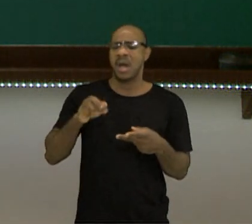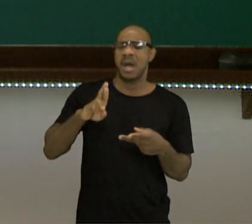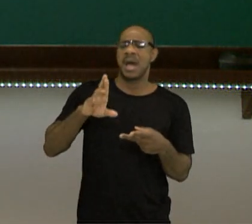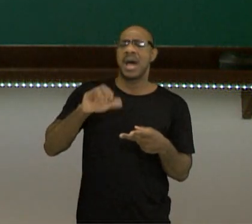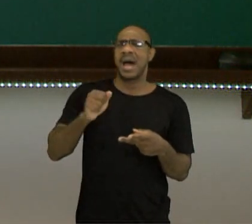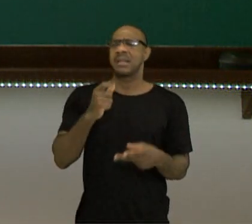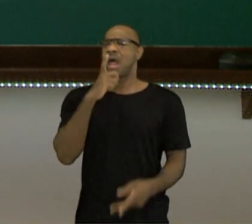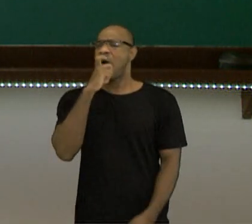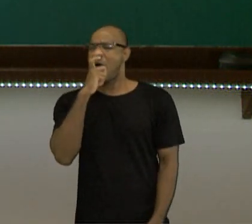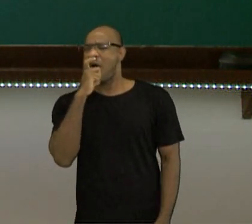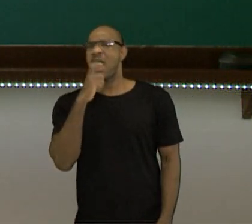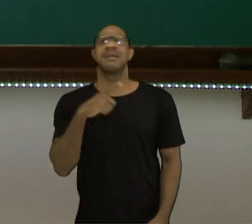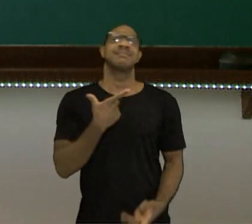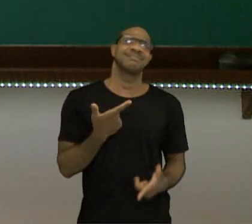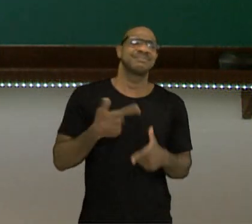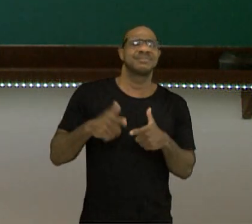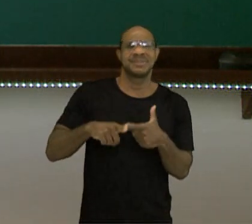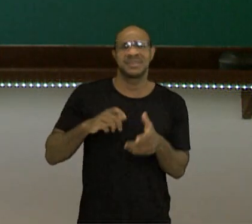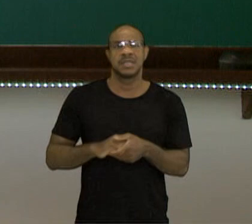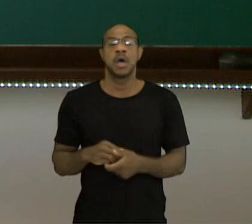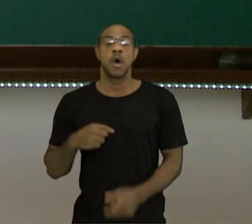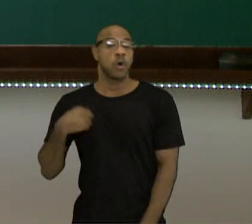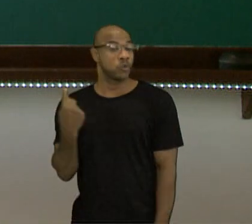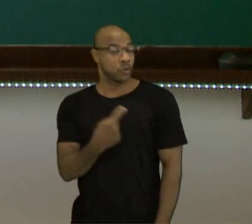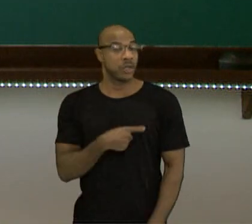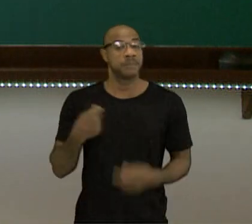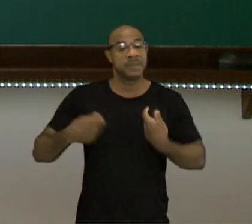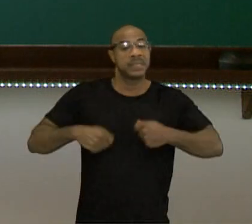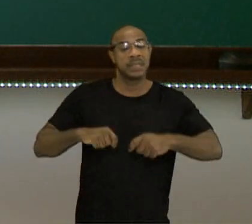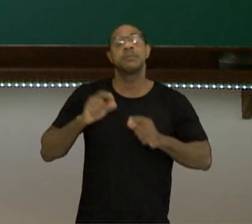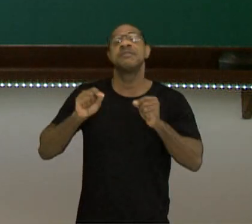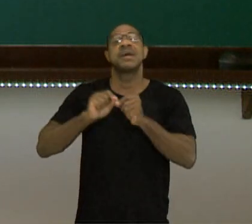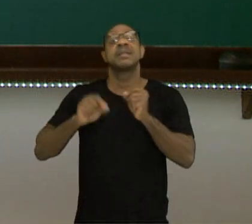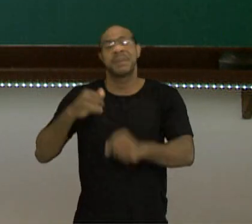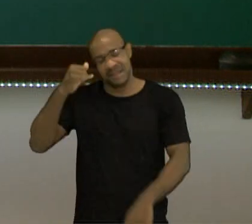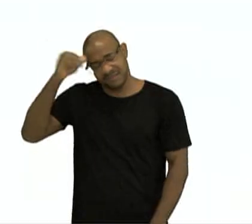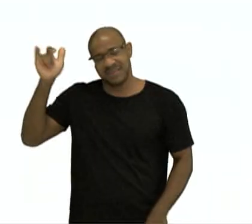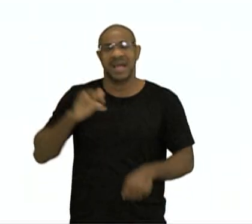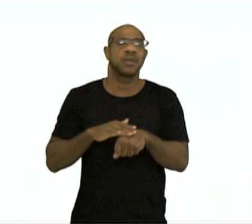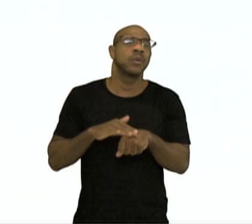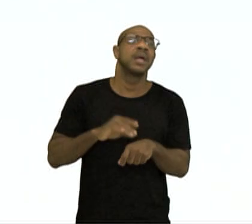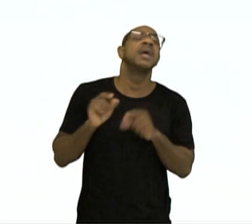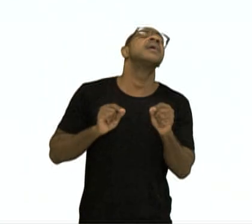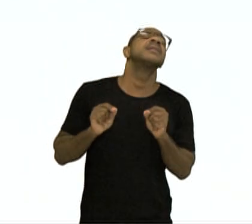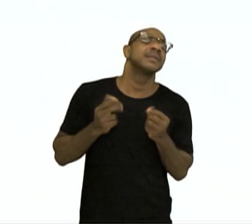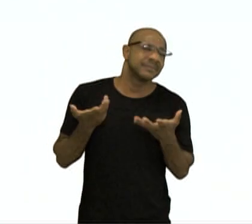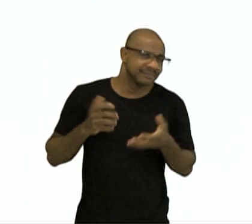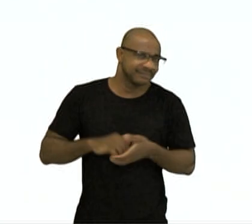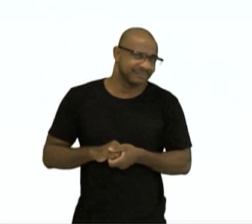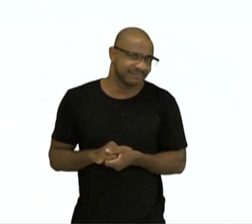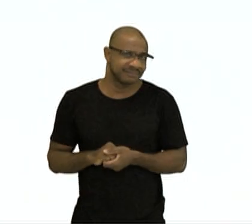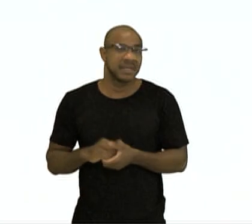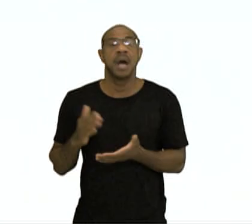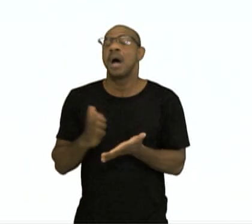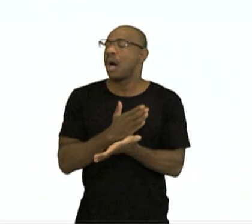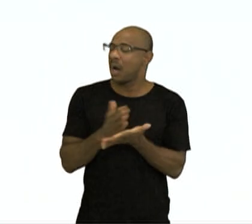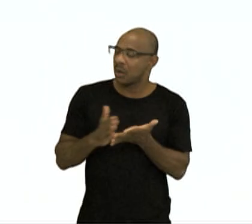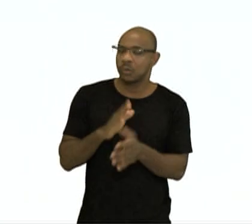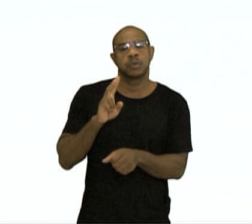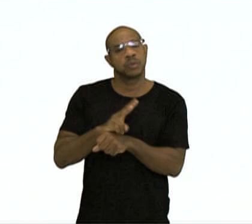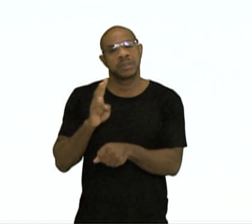Ou melhor, o que que todos nós devemos fazer para evitar essas doenças respiratórias? Alguns